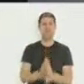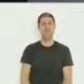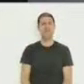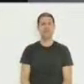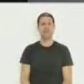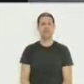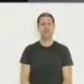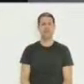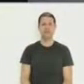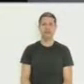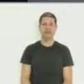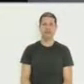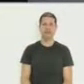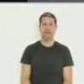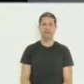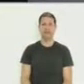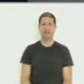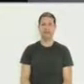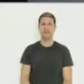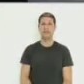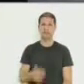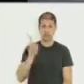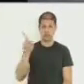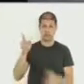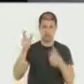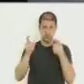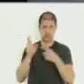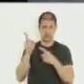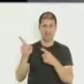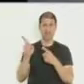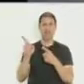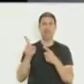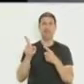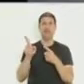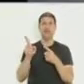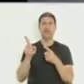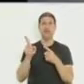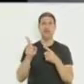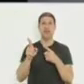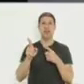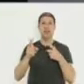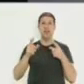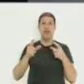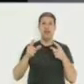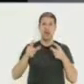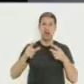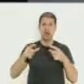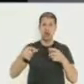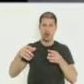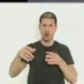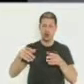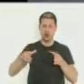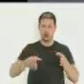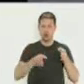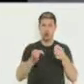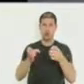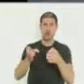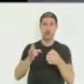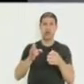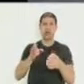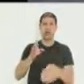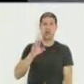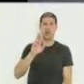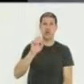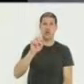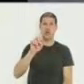Esse local, pessoal, é rodovia Gastão Dalfarra, próximo ao posto de